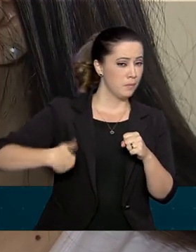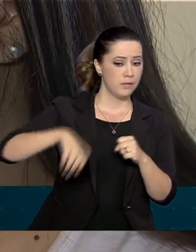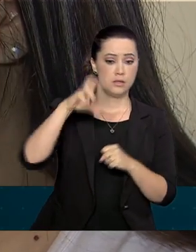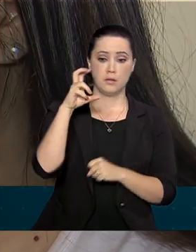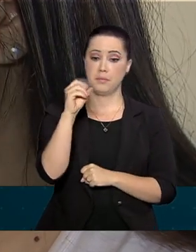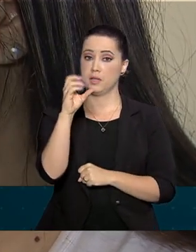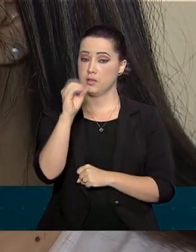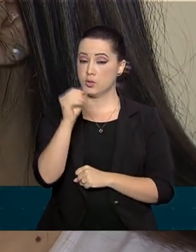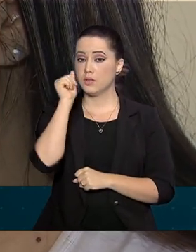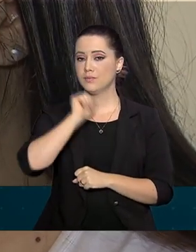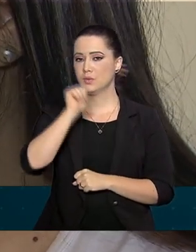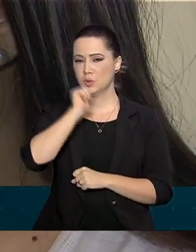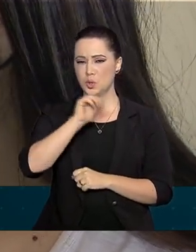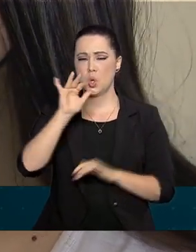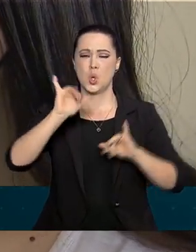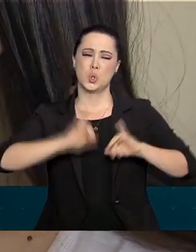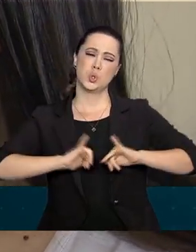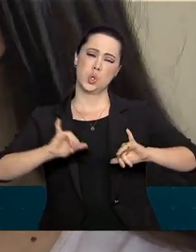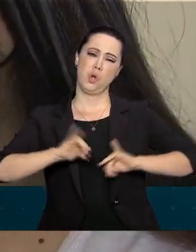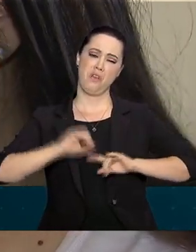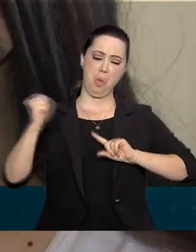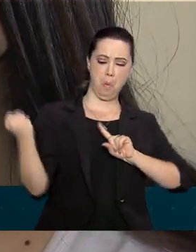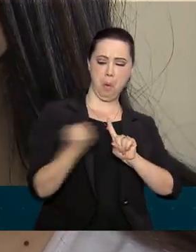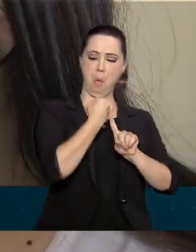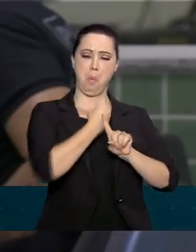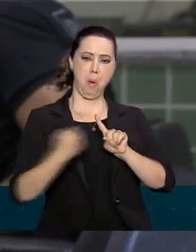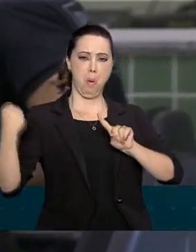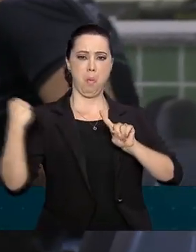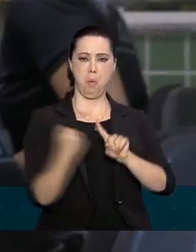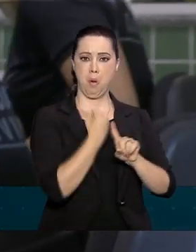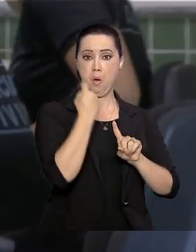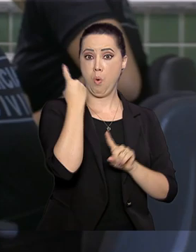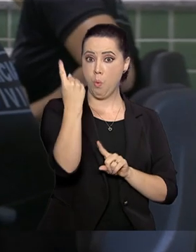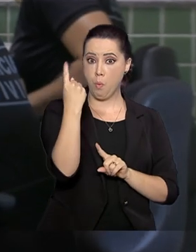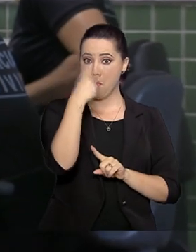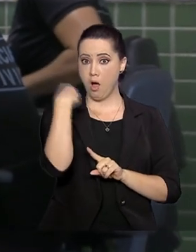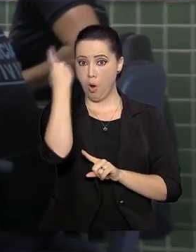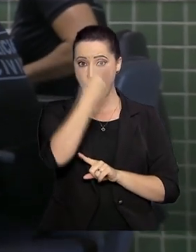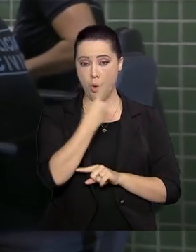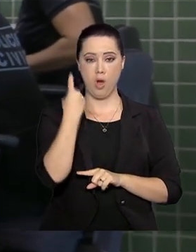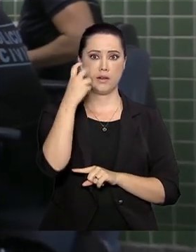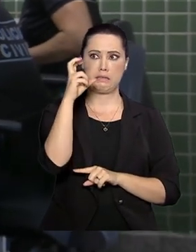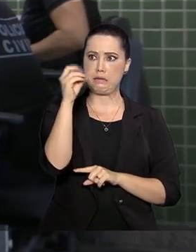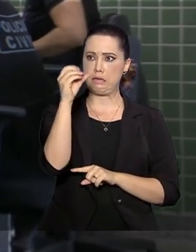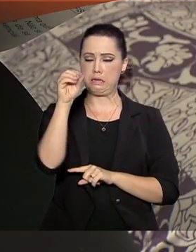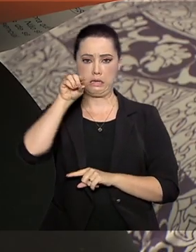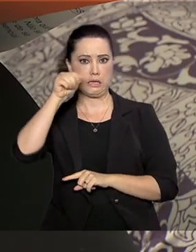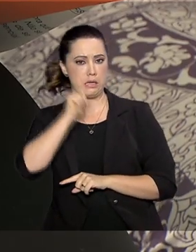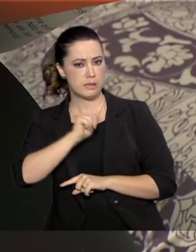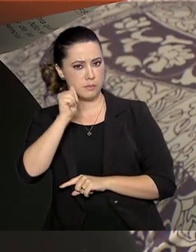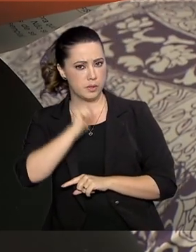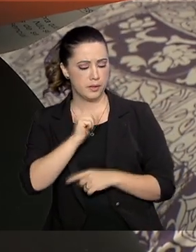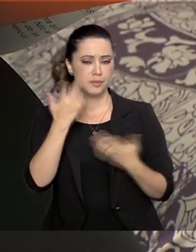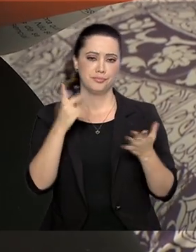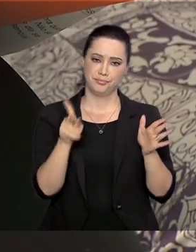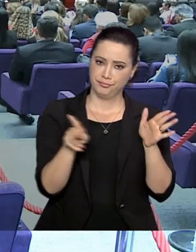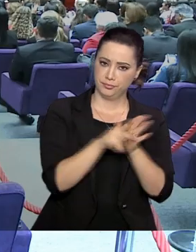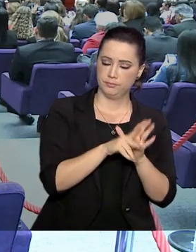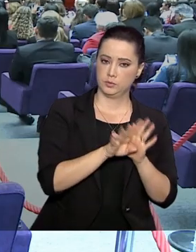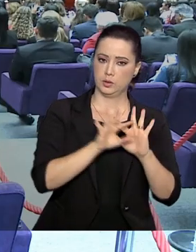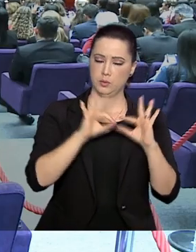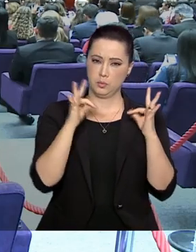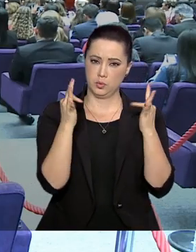mulheres sofreram algum tipo de agressão por hora no país. O levantamento é do Fórum Brasileiro de Segurança Pública.